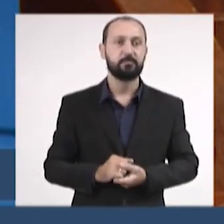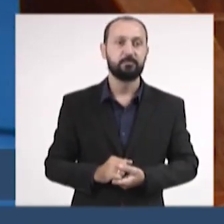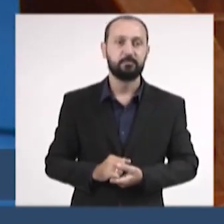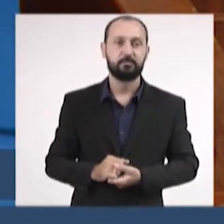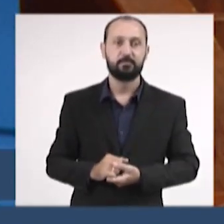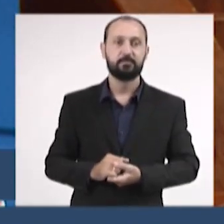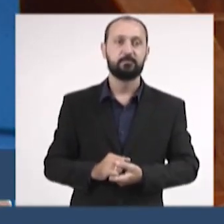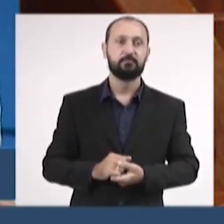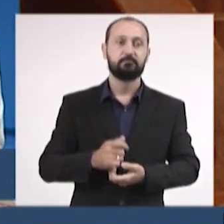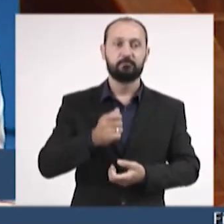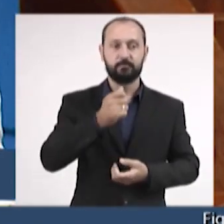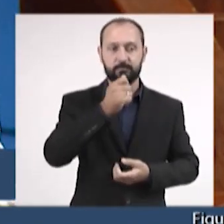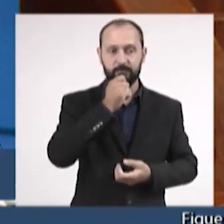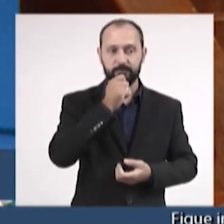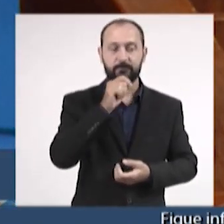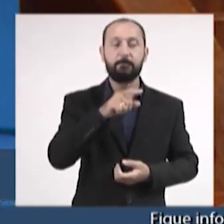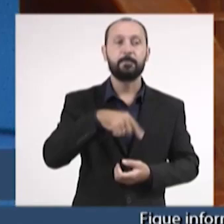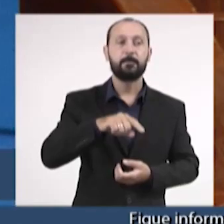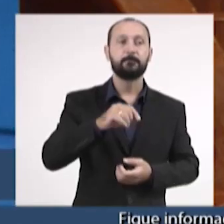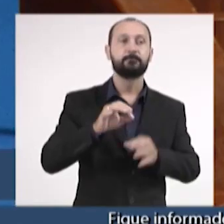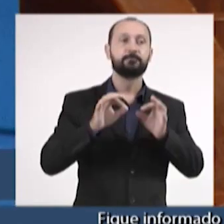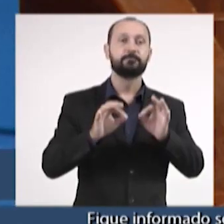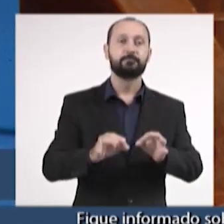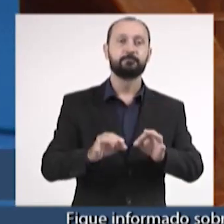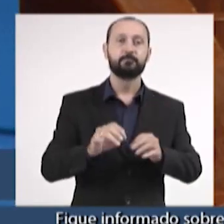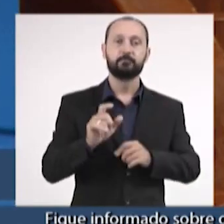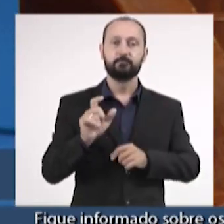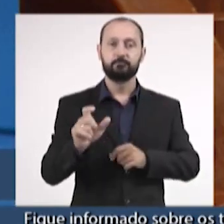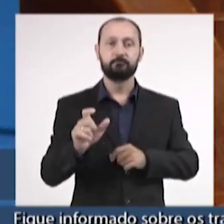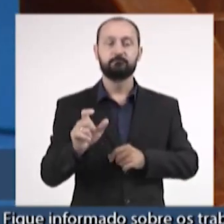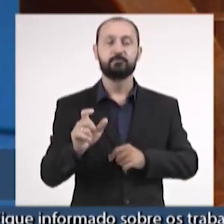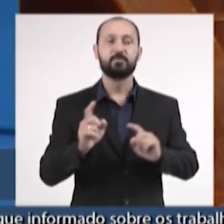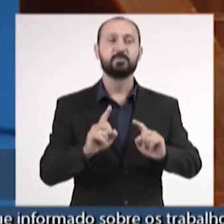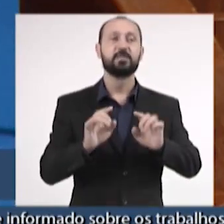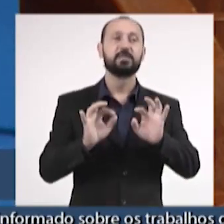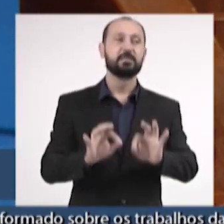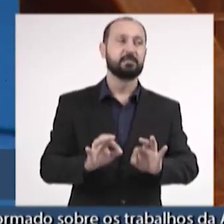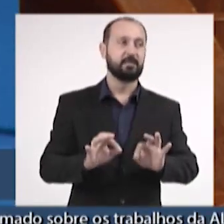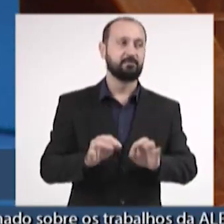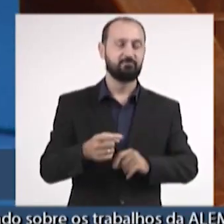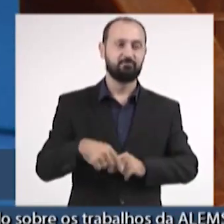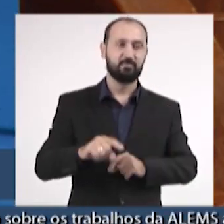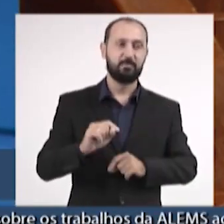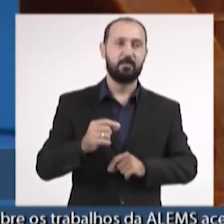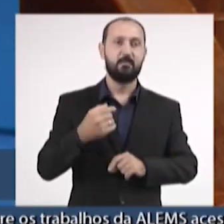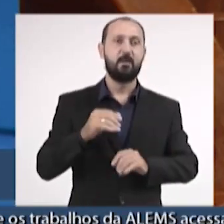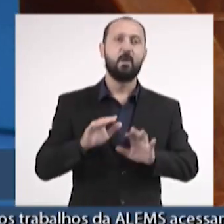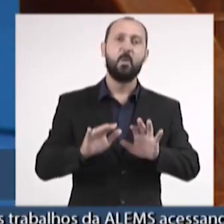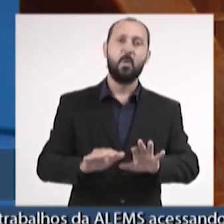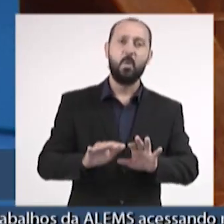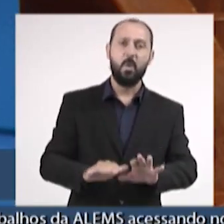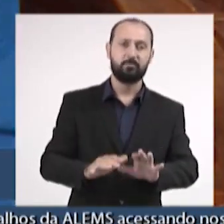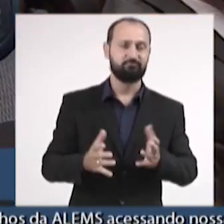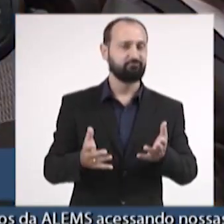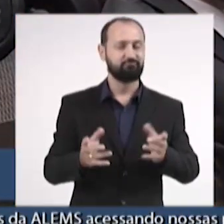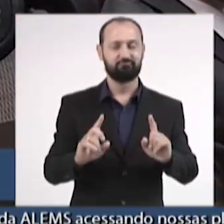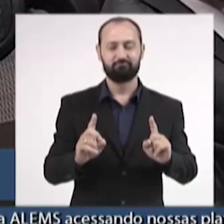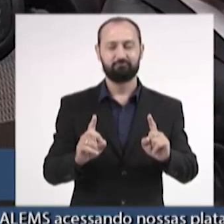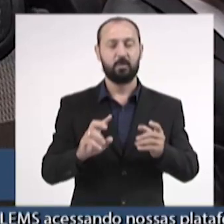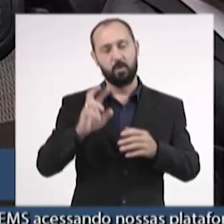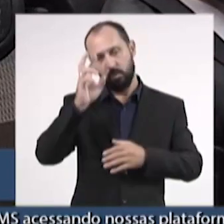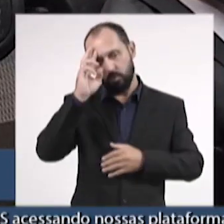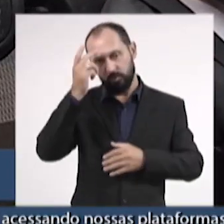Cumpre destacar que a carência de uma exatidão do termo não torna a misoginia menos concreta.